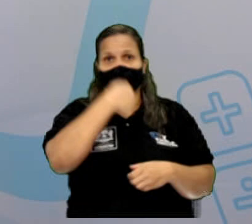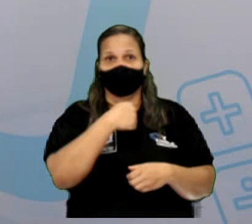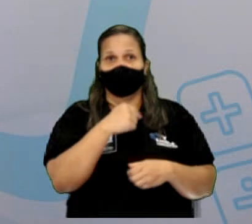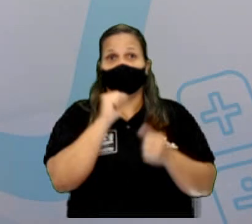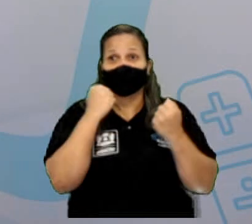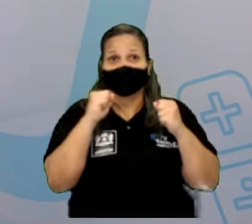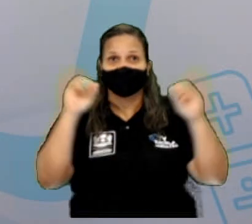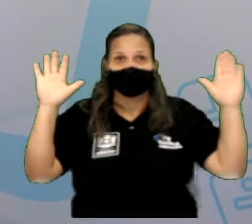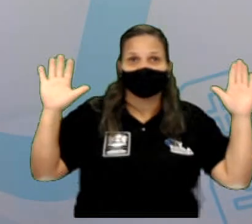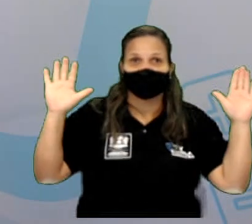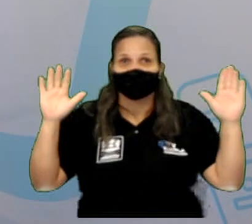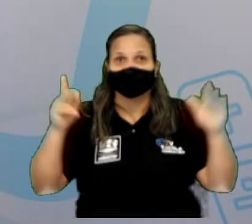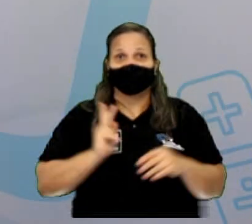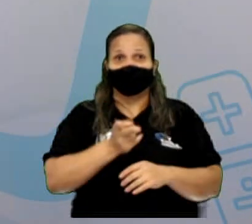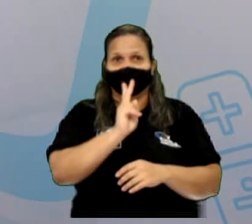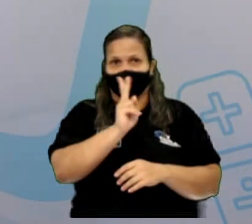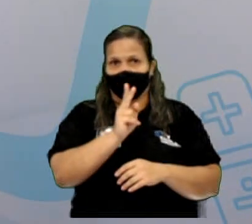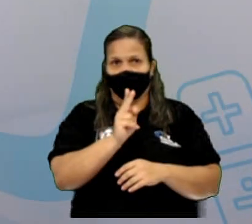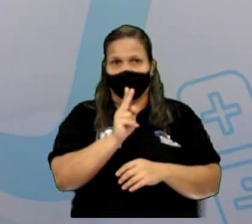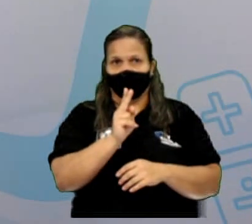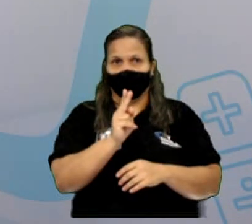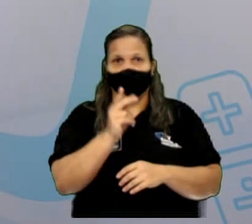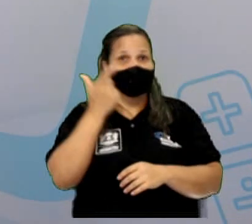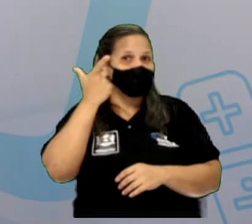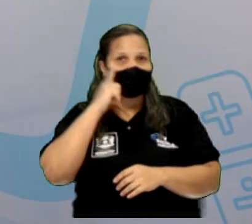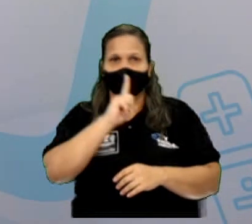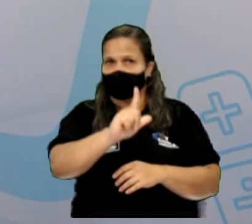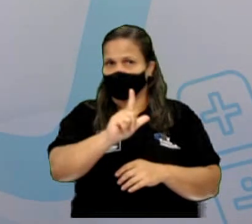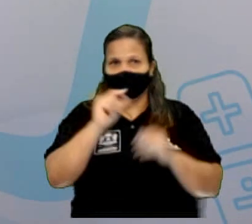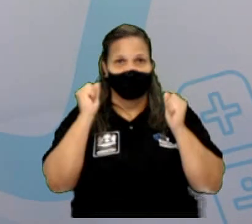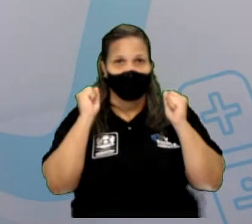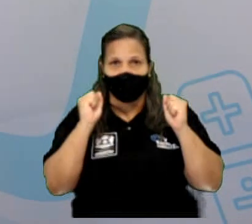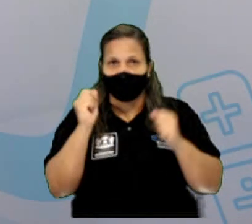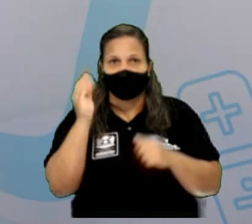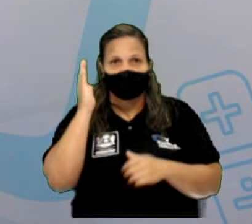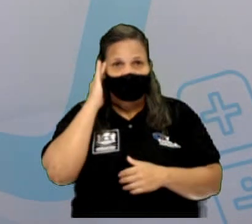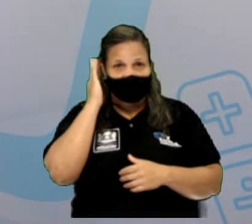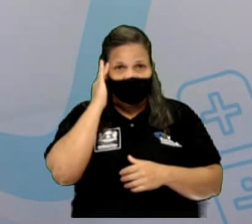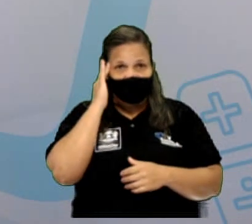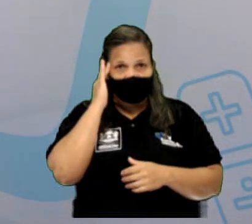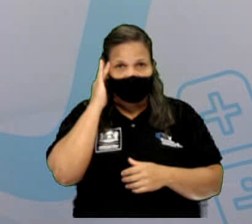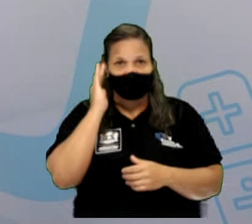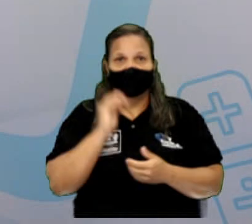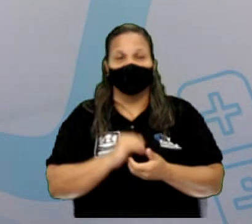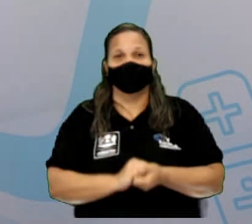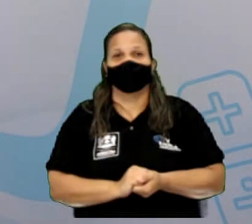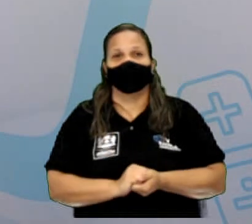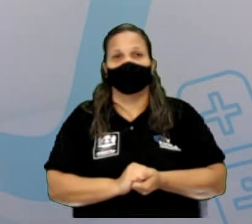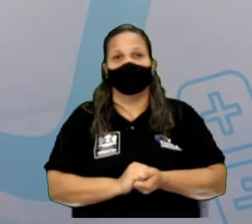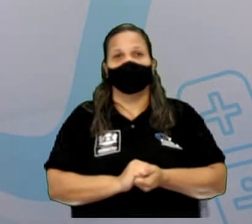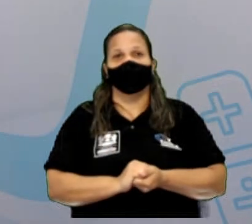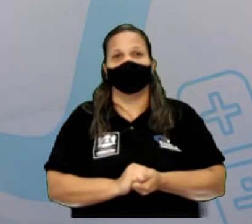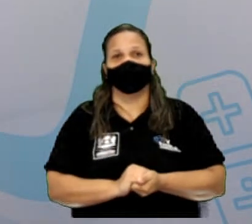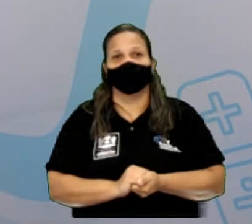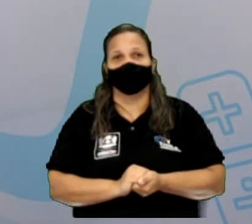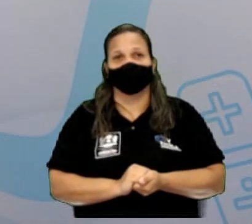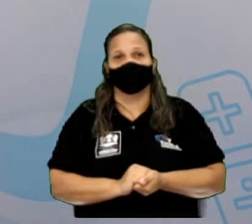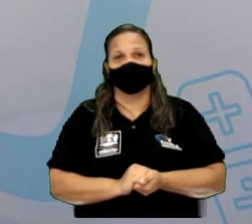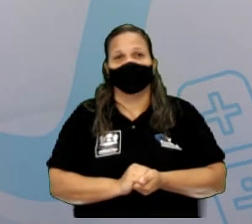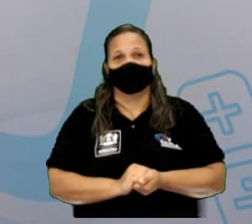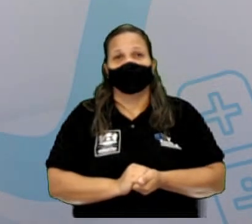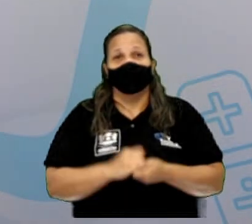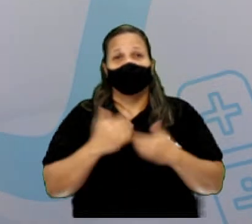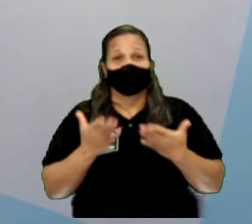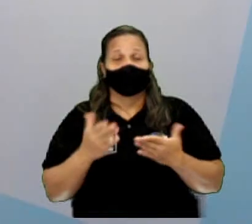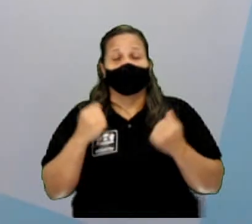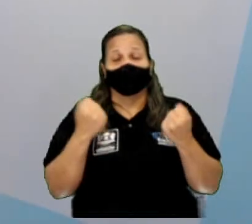falei, para orientar as ações, tá? Para que os atletas consigam ter em mente as prioridades deles na dinâmica